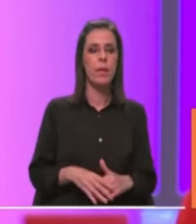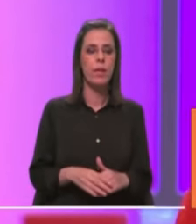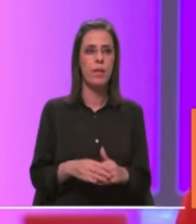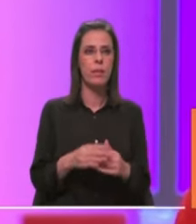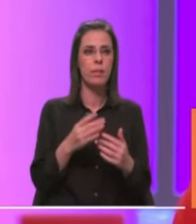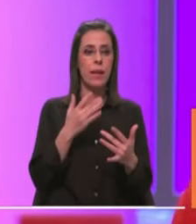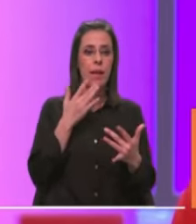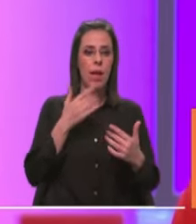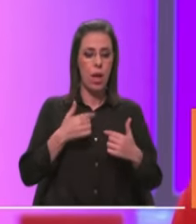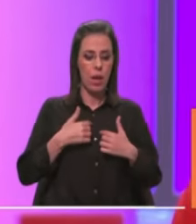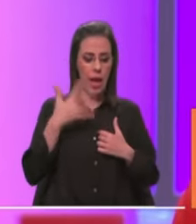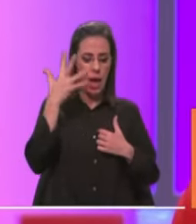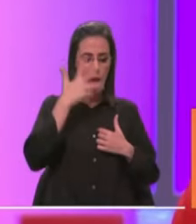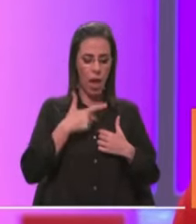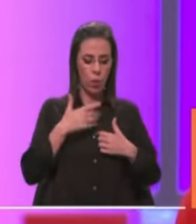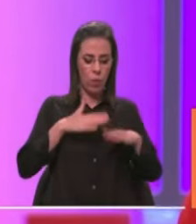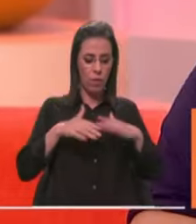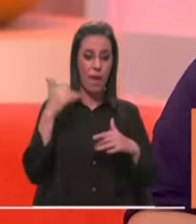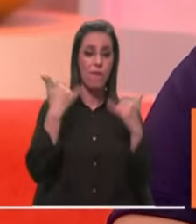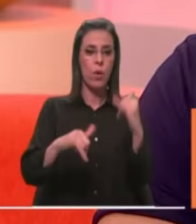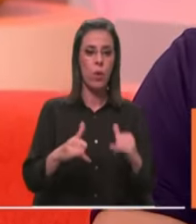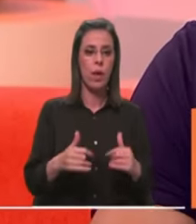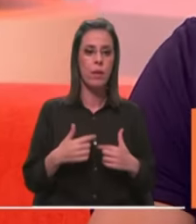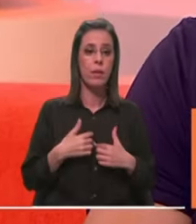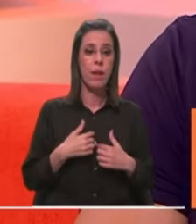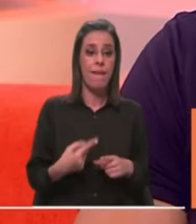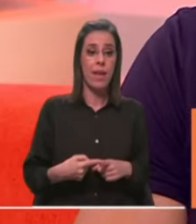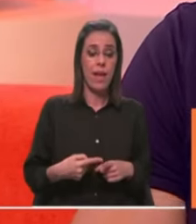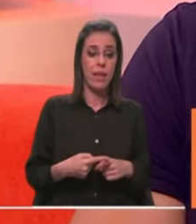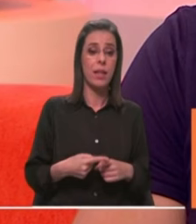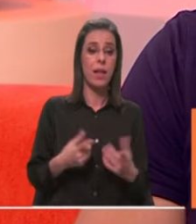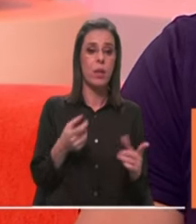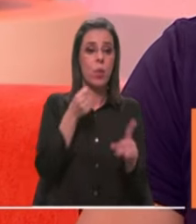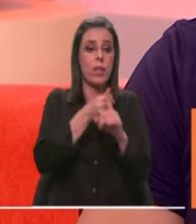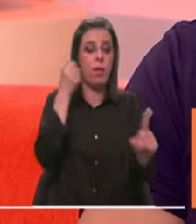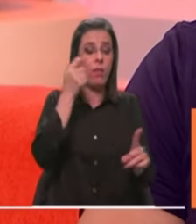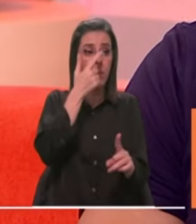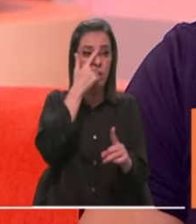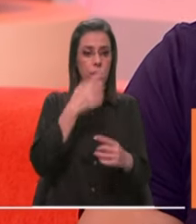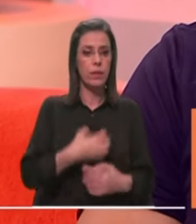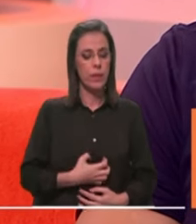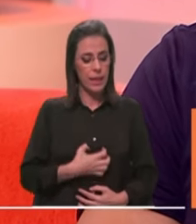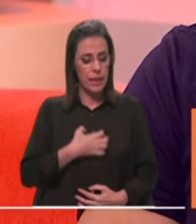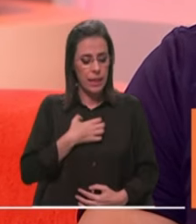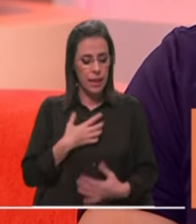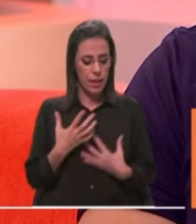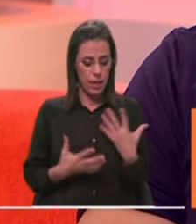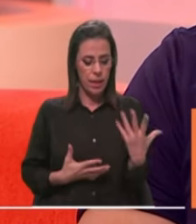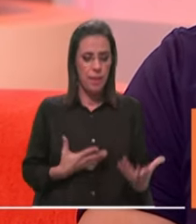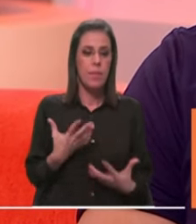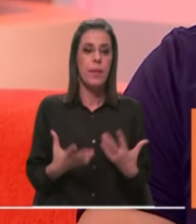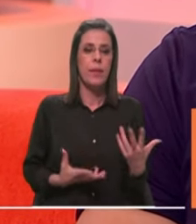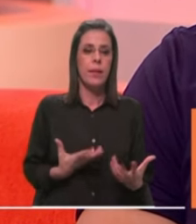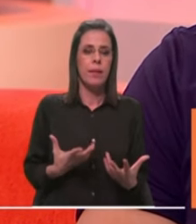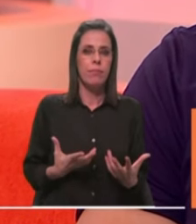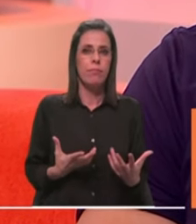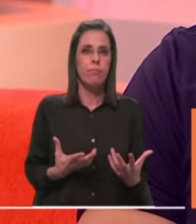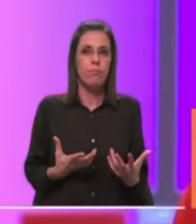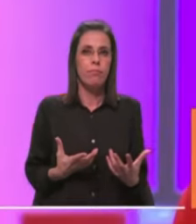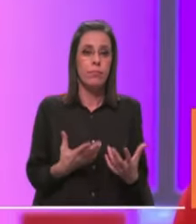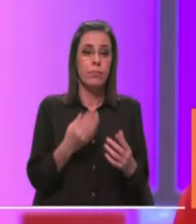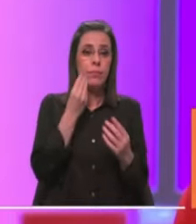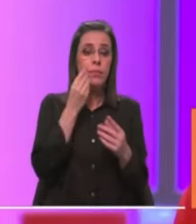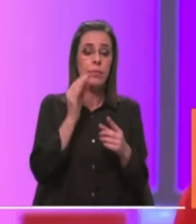representar a violência deve ser por um lado apaixonante porque é uma das é um dos Sentimentos é uma das Enfim uma das